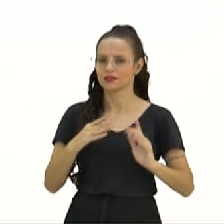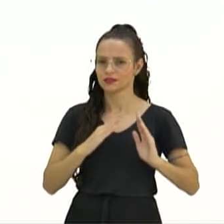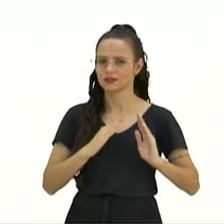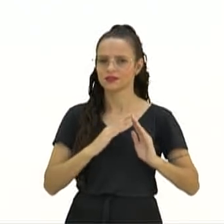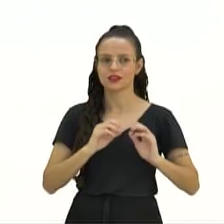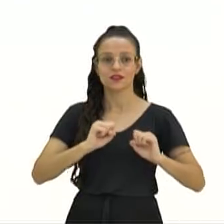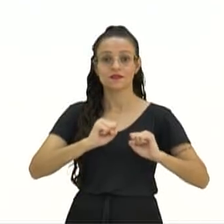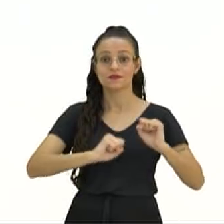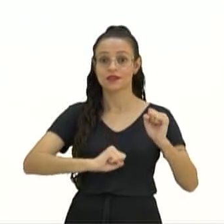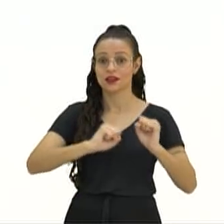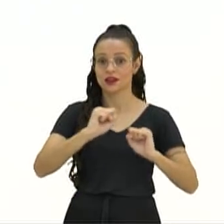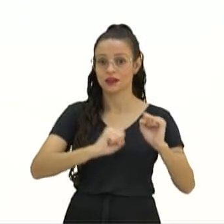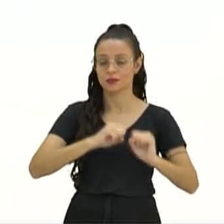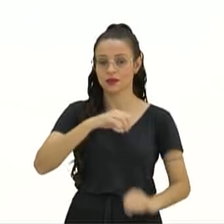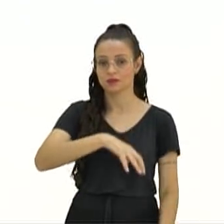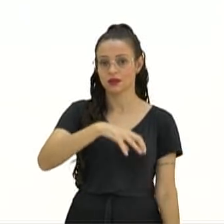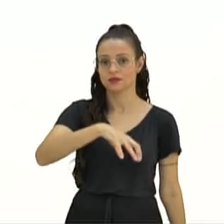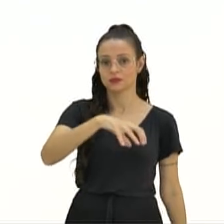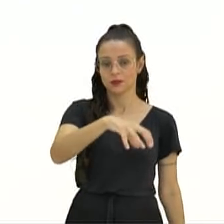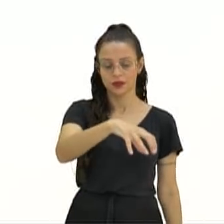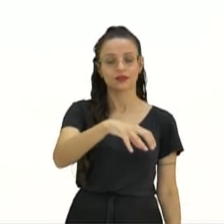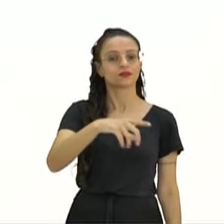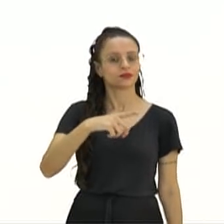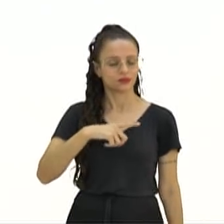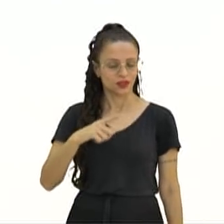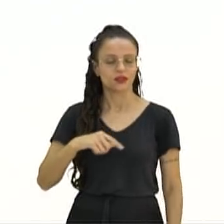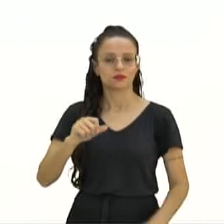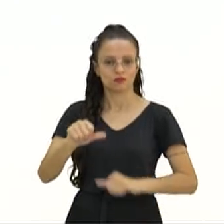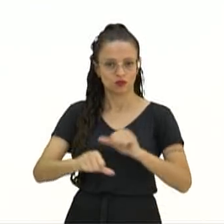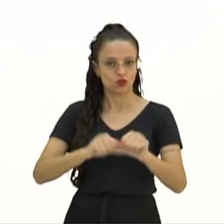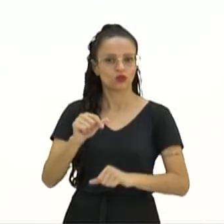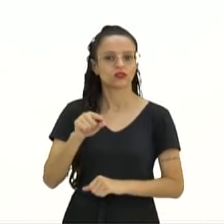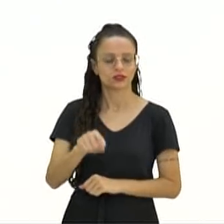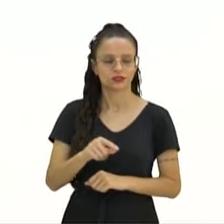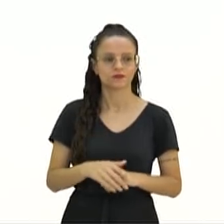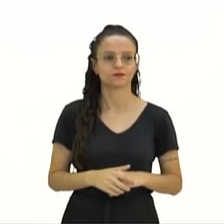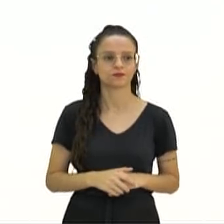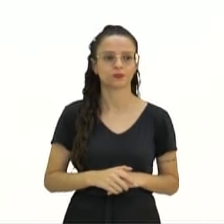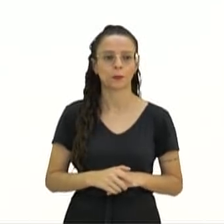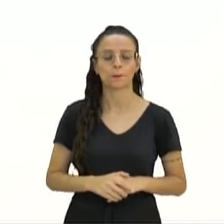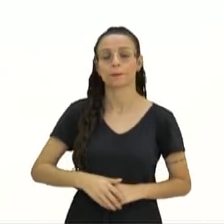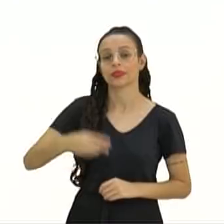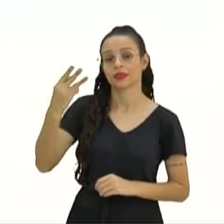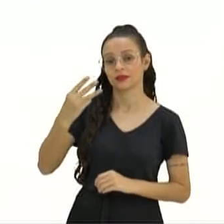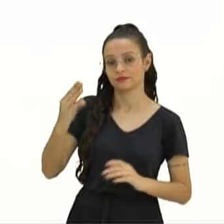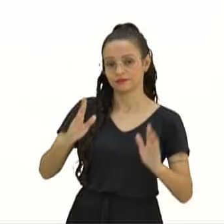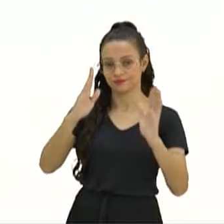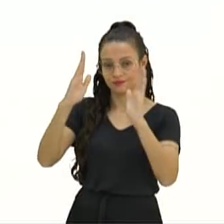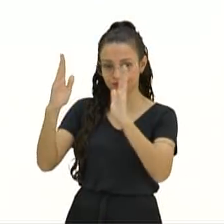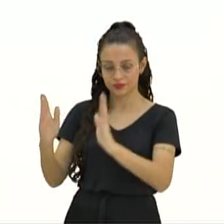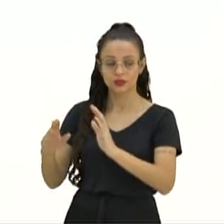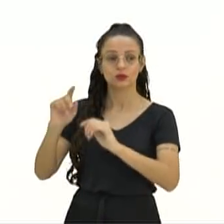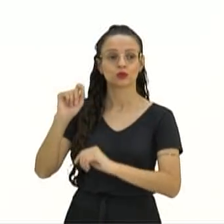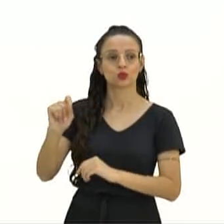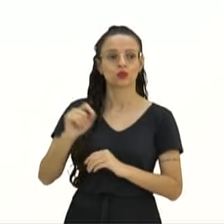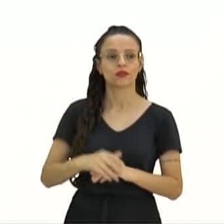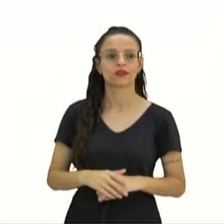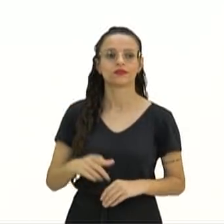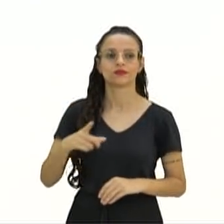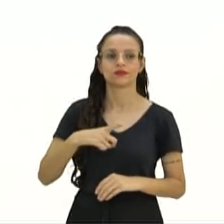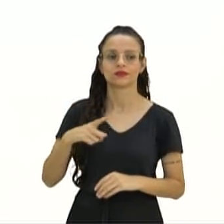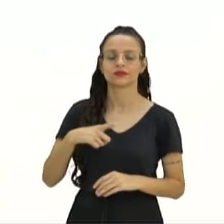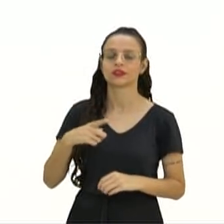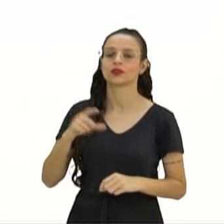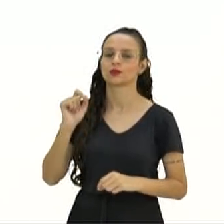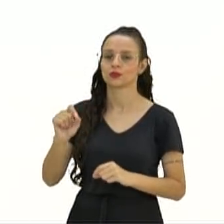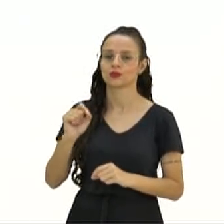das fábricas, então eu já tenho uma alteração ali. Na terceira imagem, eu vou ter ali a construção